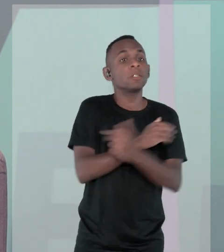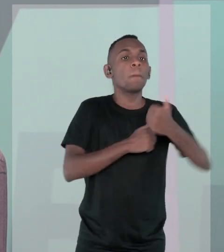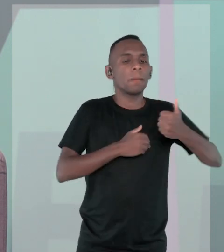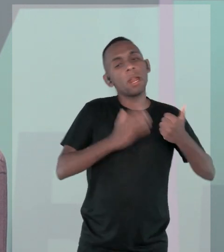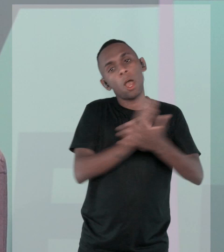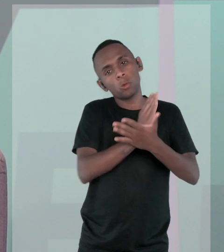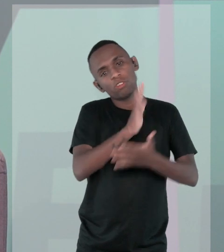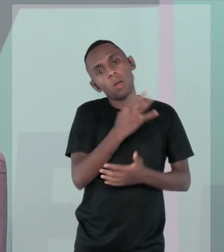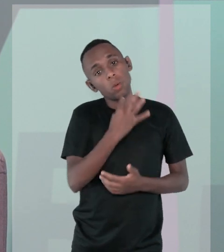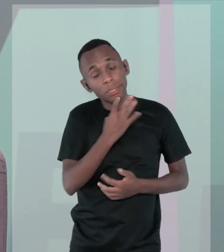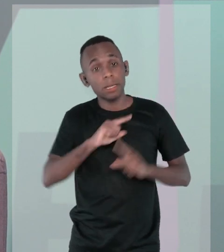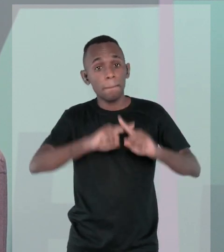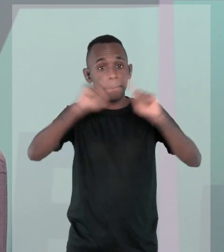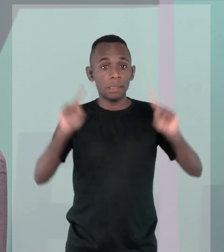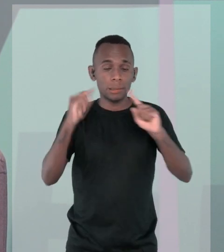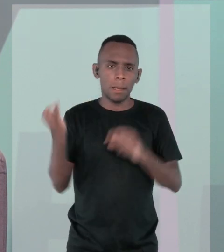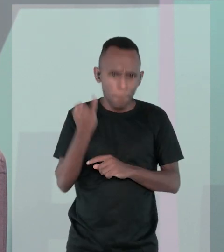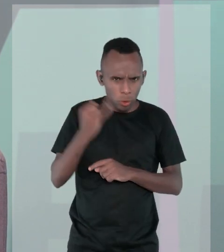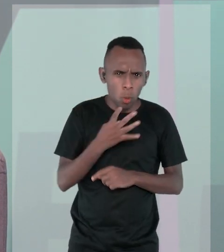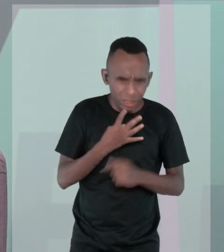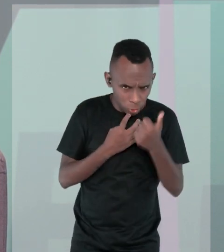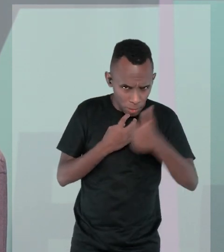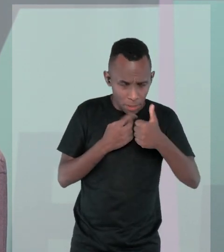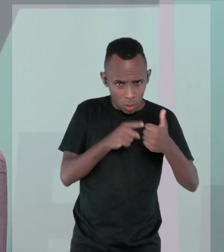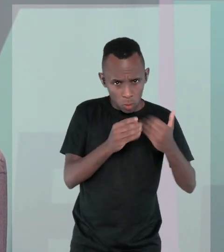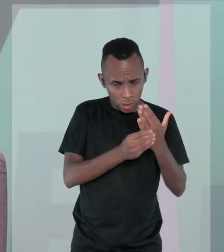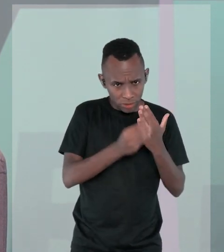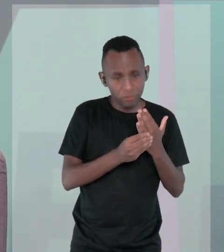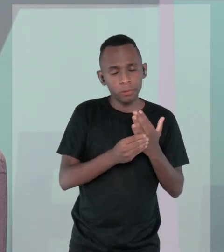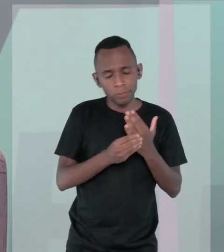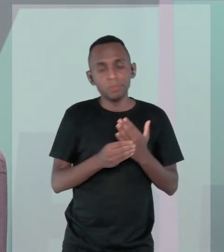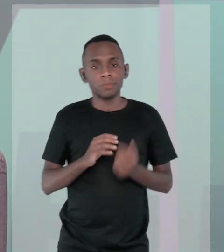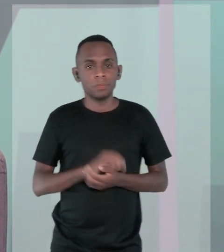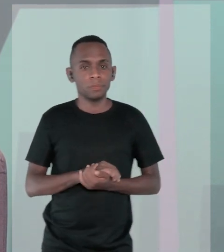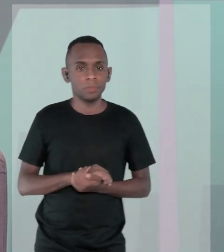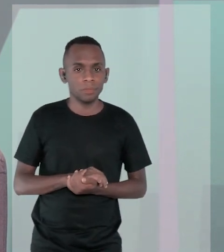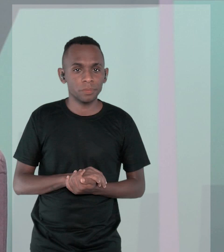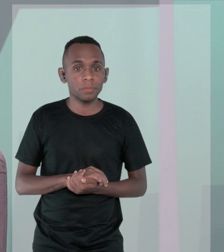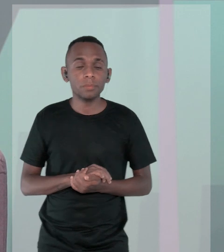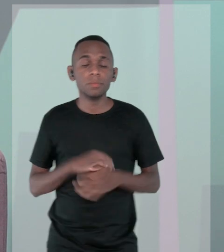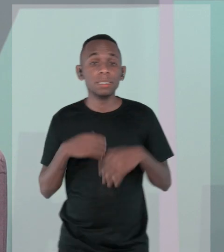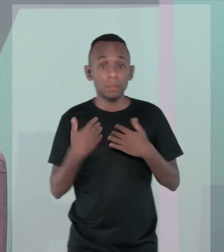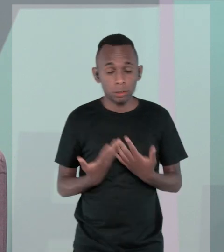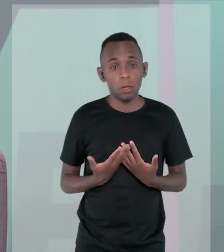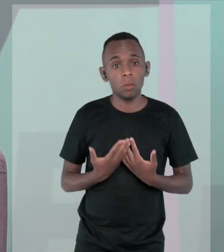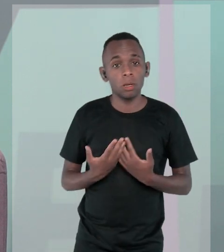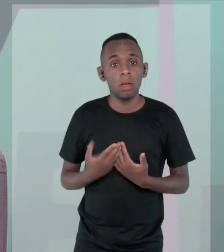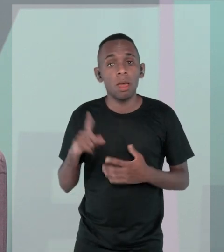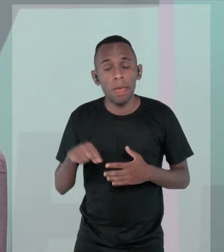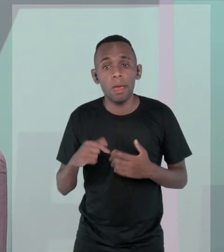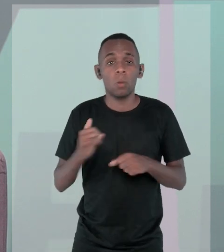primeiro, mas é importante ir... Você conhece o primeiro, Pedro? Isso. O Tudo Comunica se tornou